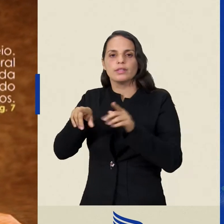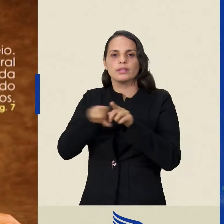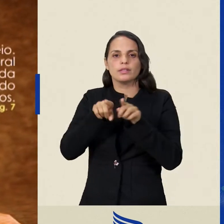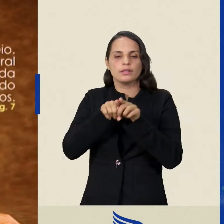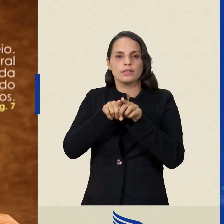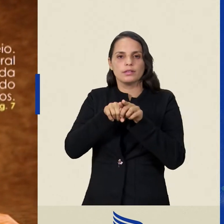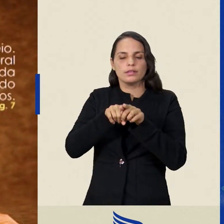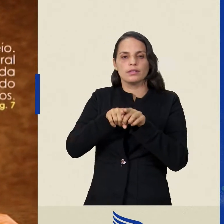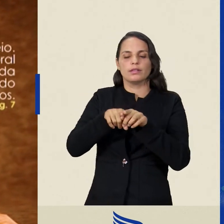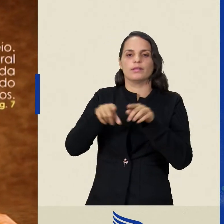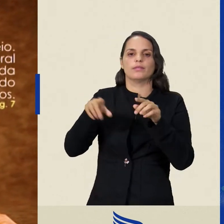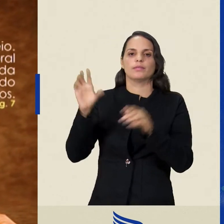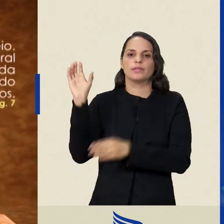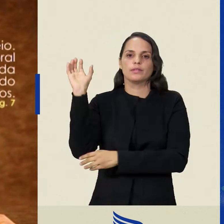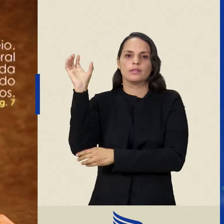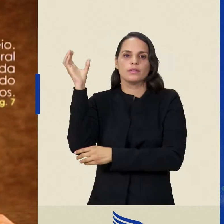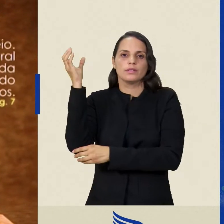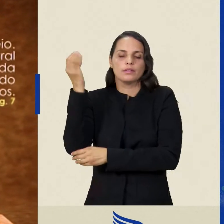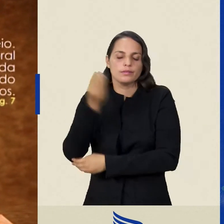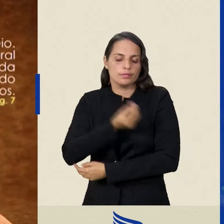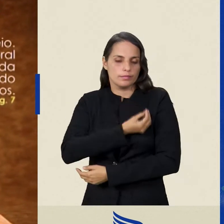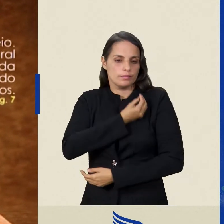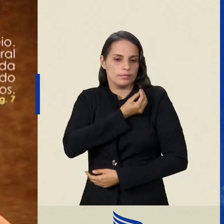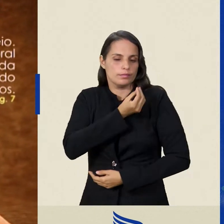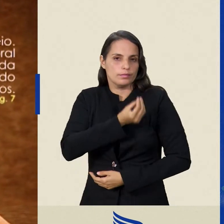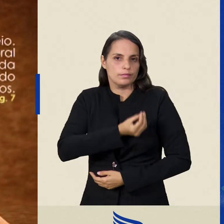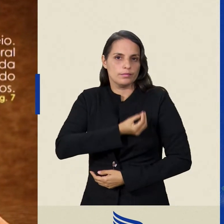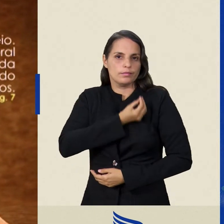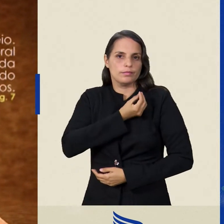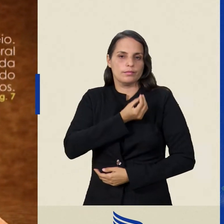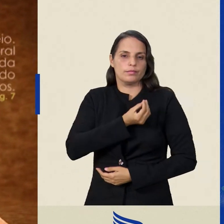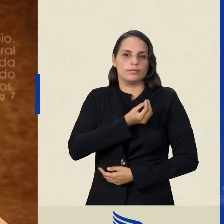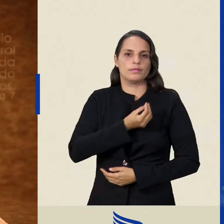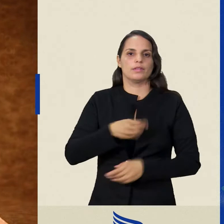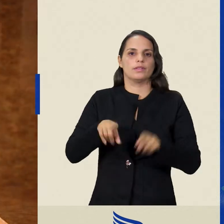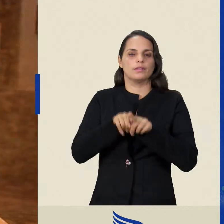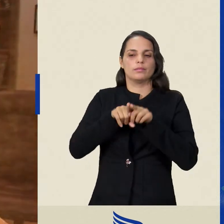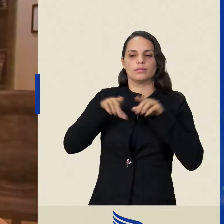da visível presença do Senhor e de seus santos anjos.